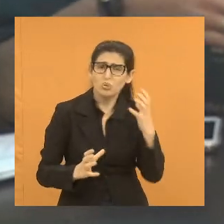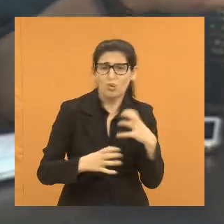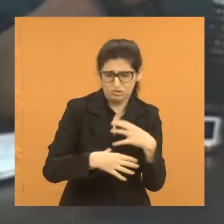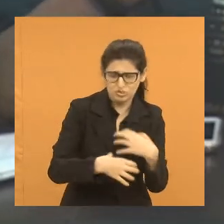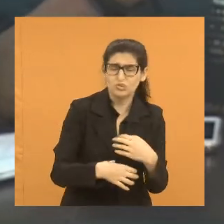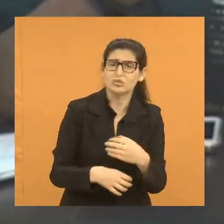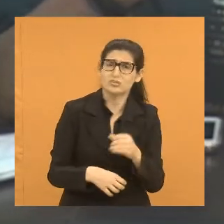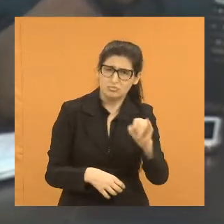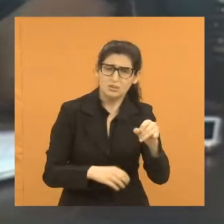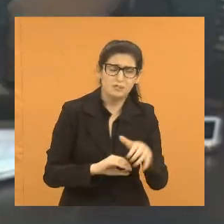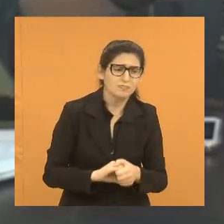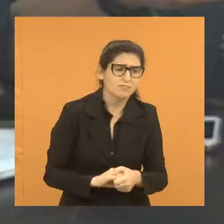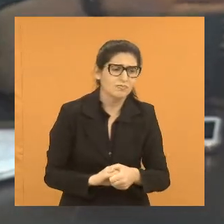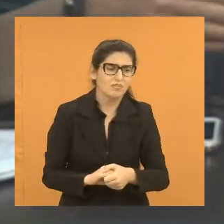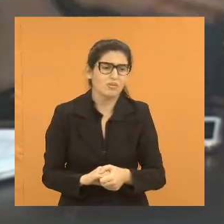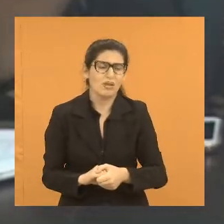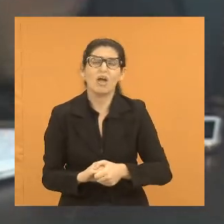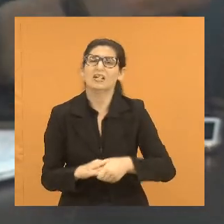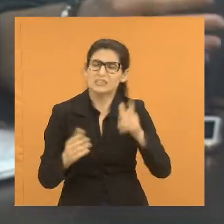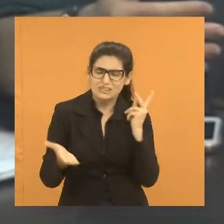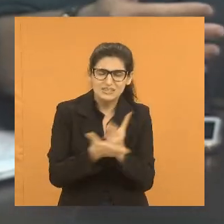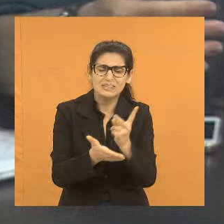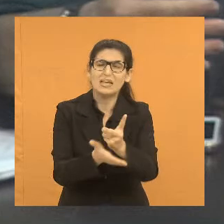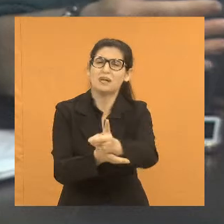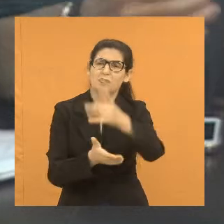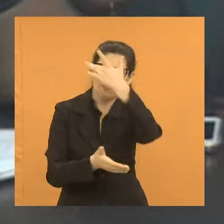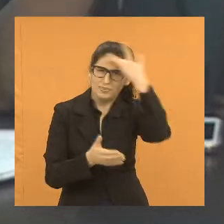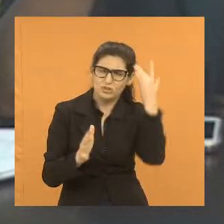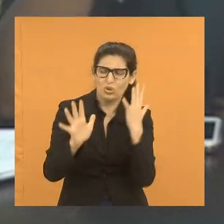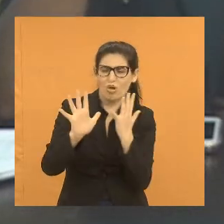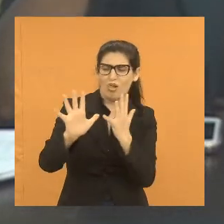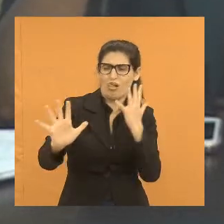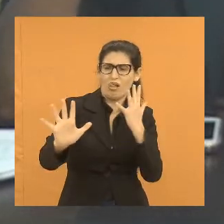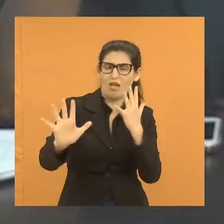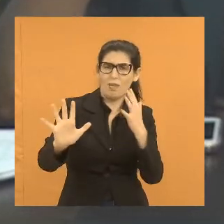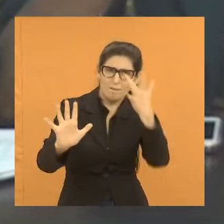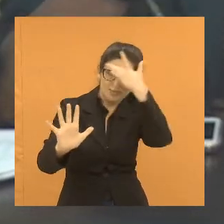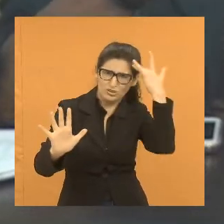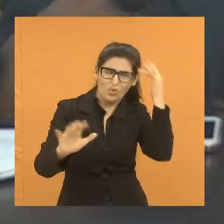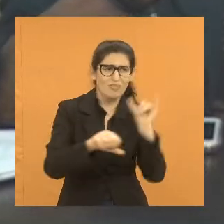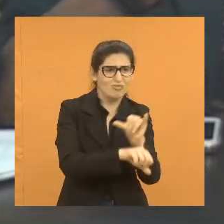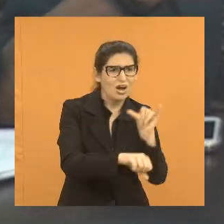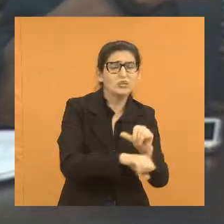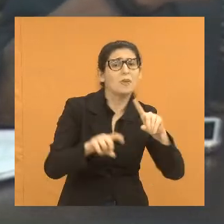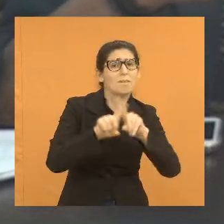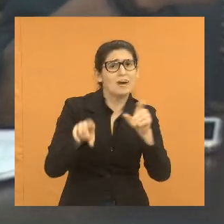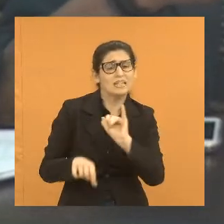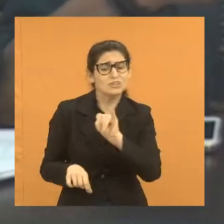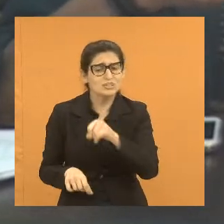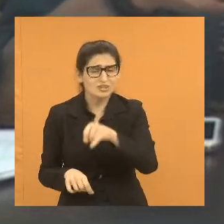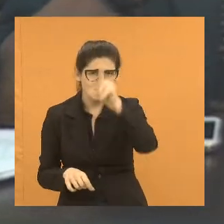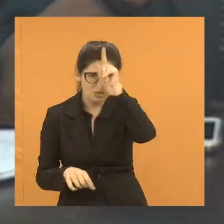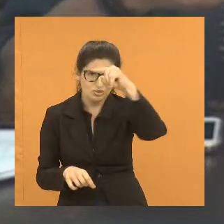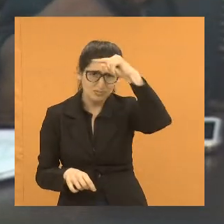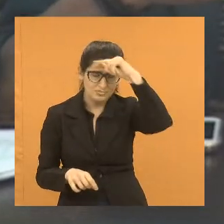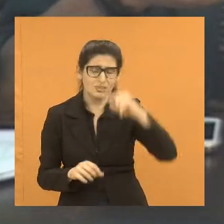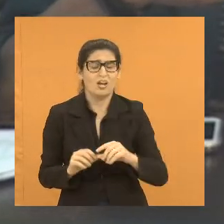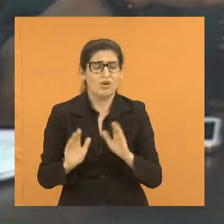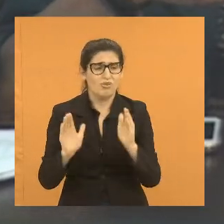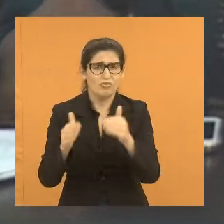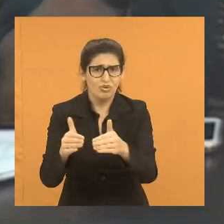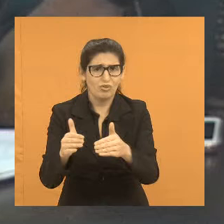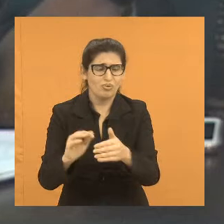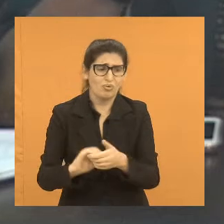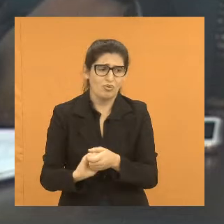perda, porque sempre tem uma fila querendo desistência. Mas no SIM, que é uma consulta referenciada, se a gente